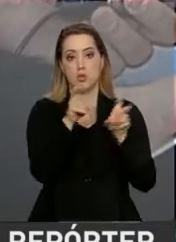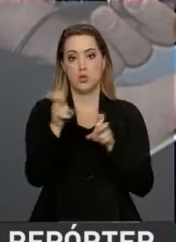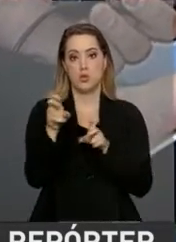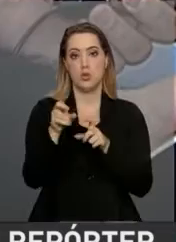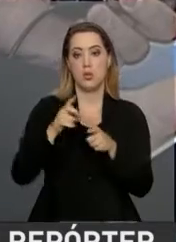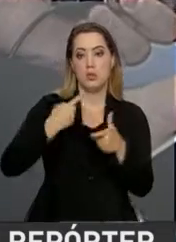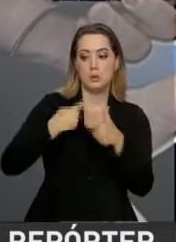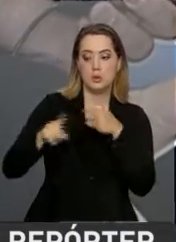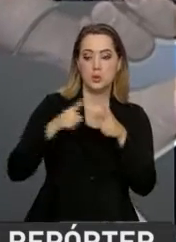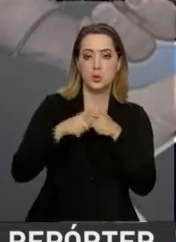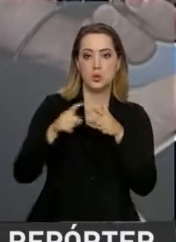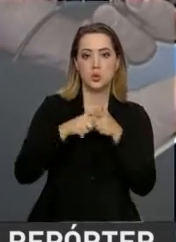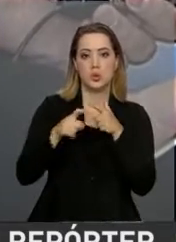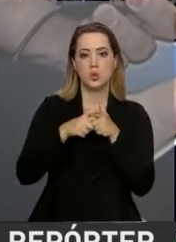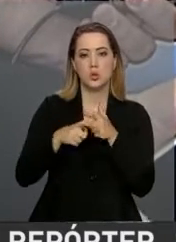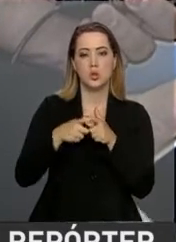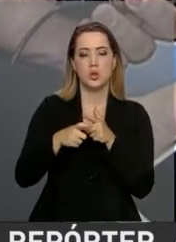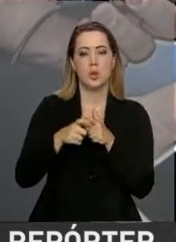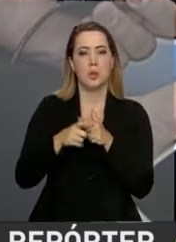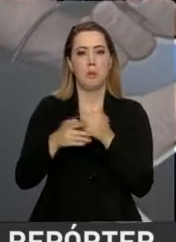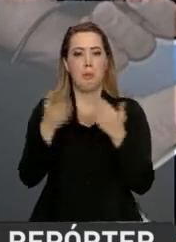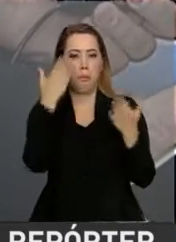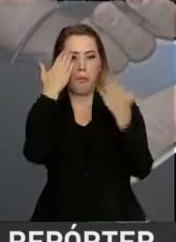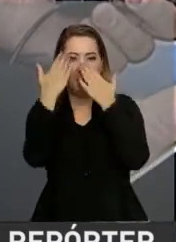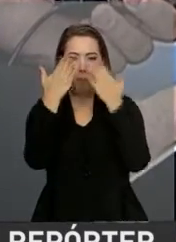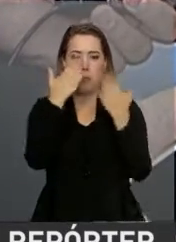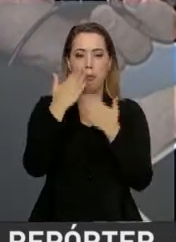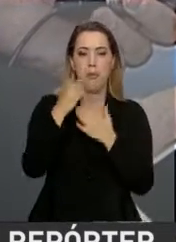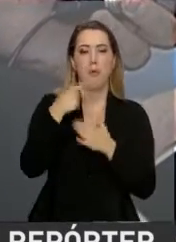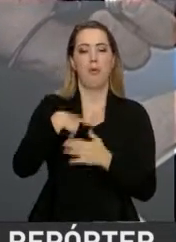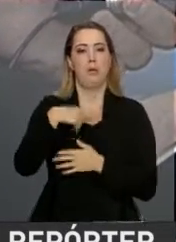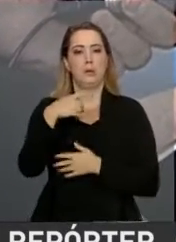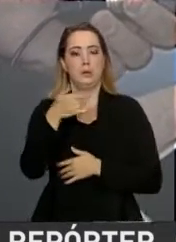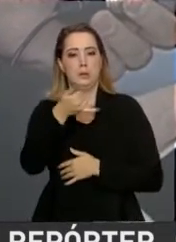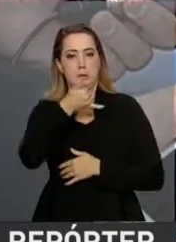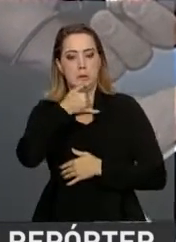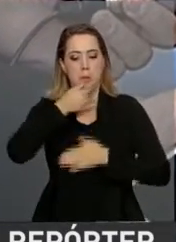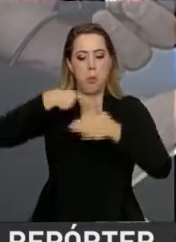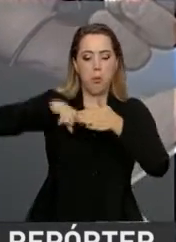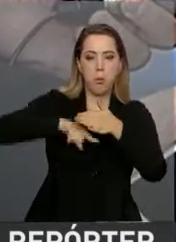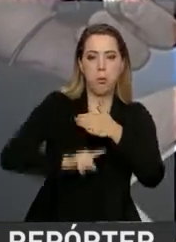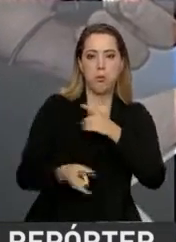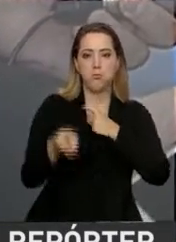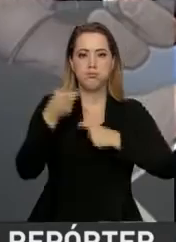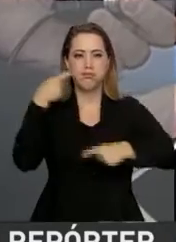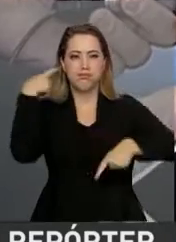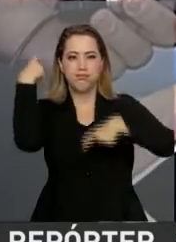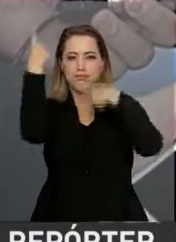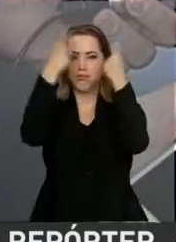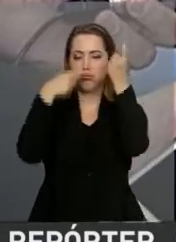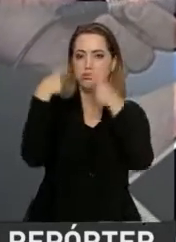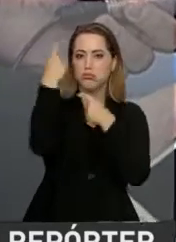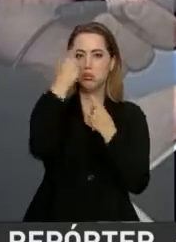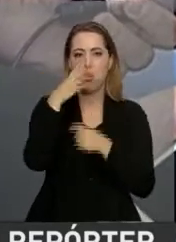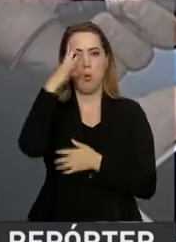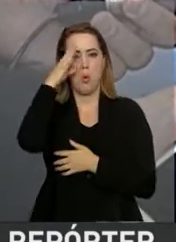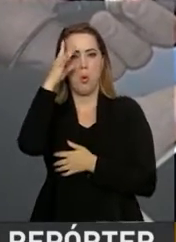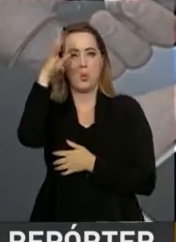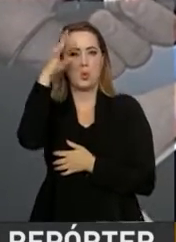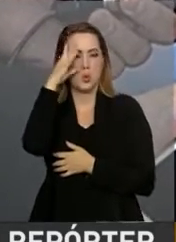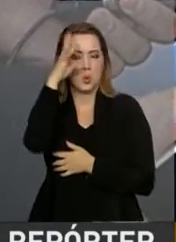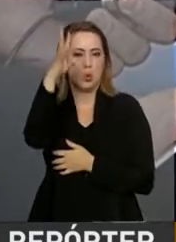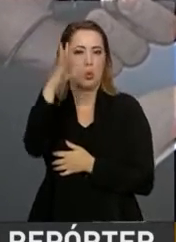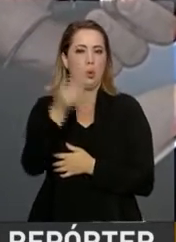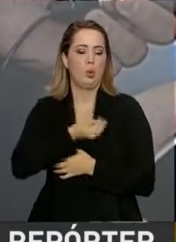do efavirense. Ele vai desde depressões, alucinações, sonhos